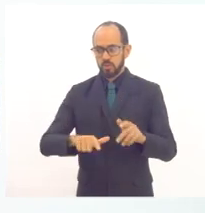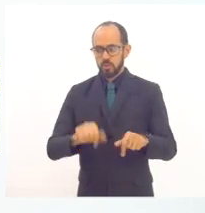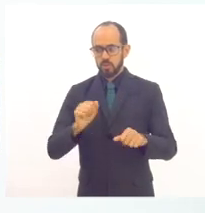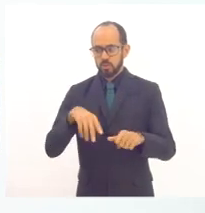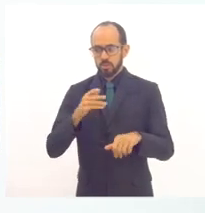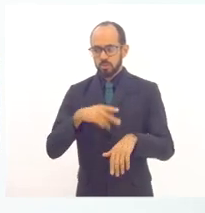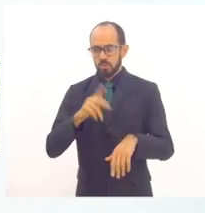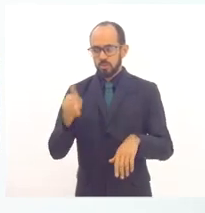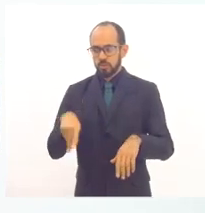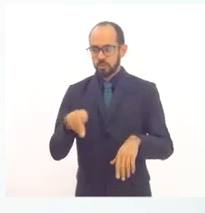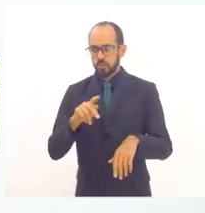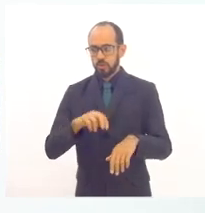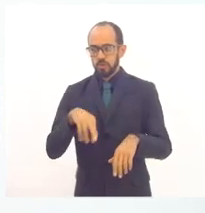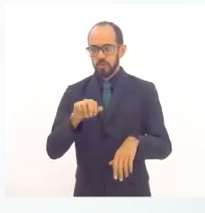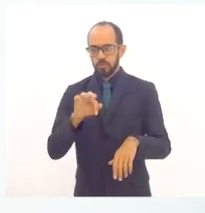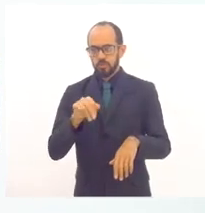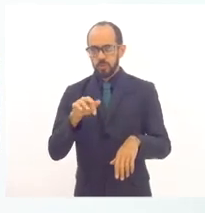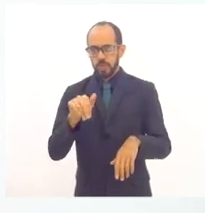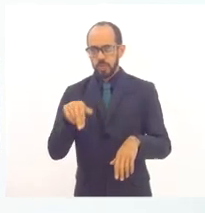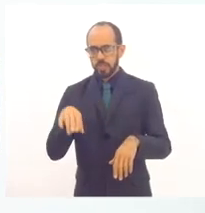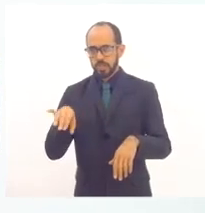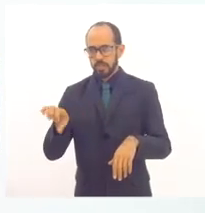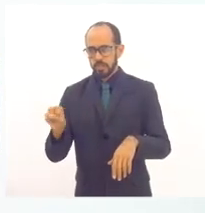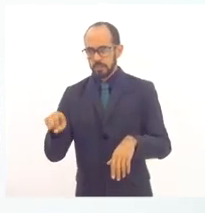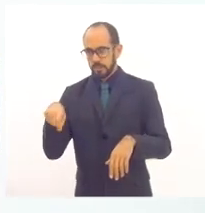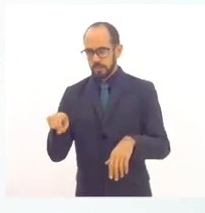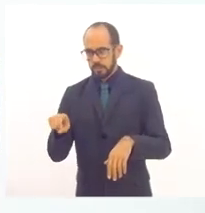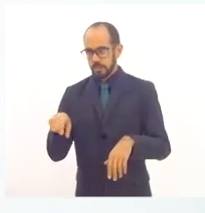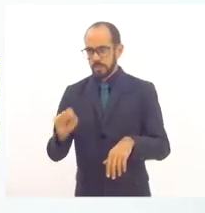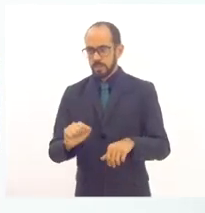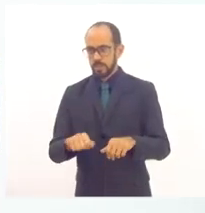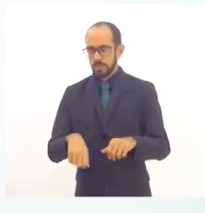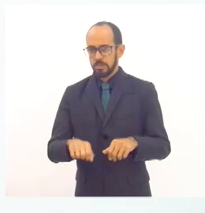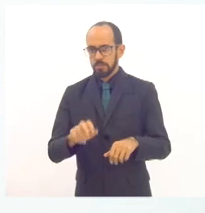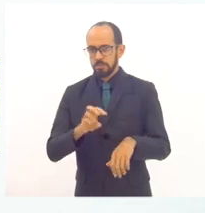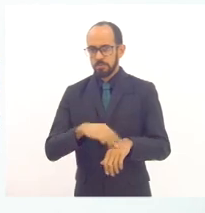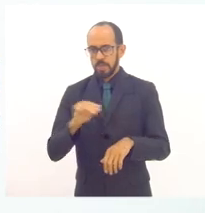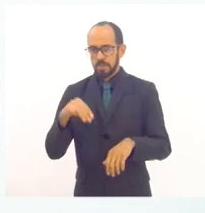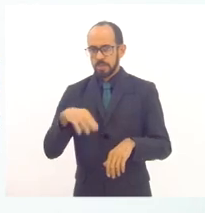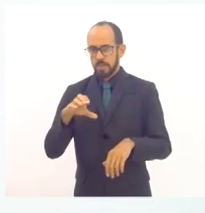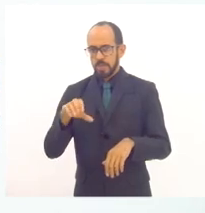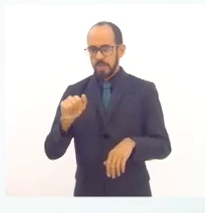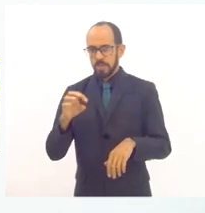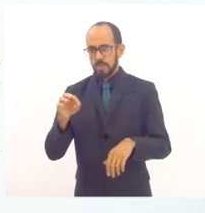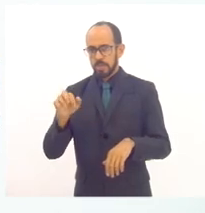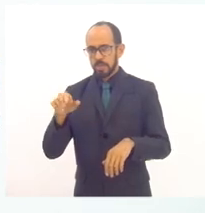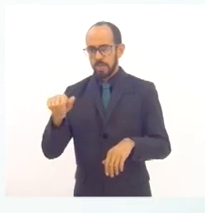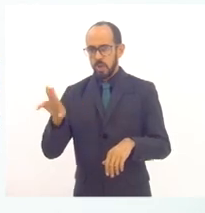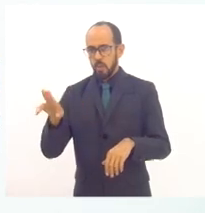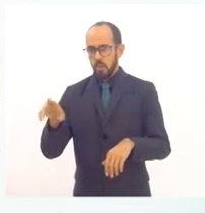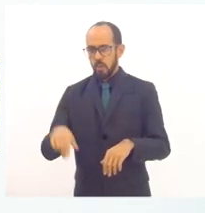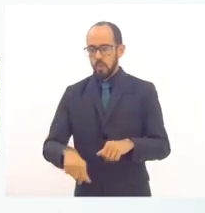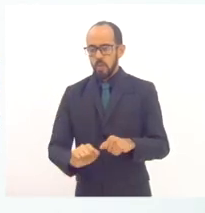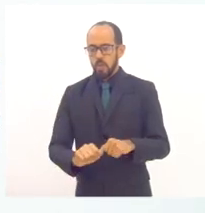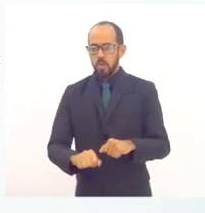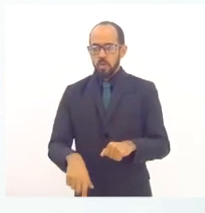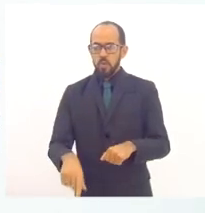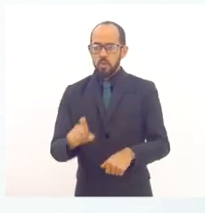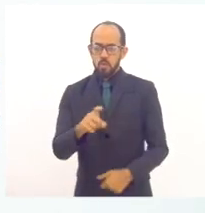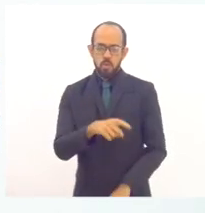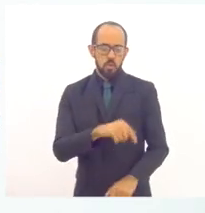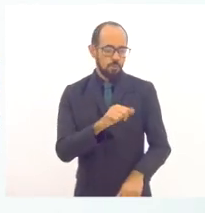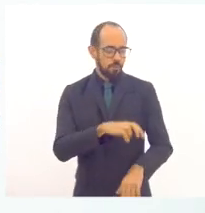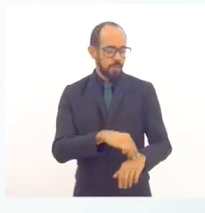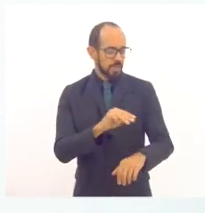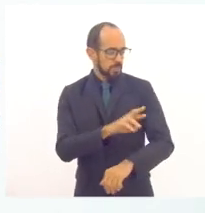Fênix, do mestre Catatal, do professor Faísca, lá de Resende, que veio de Resende para cá, do Treinel Sabará e de